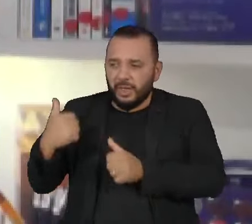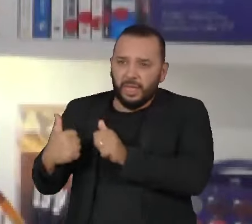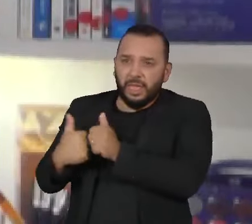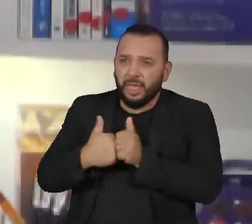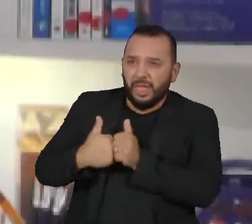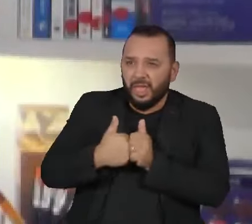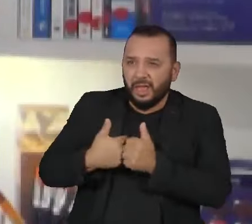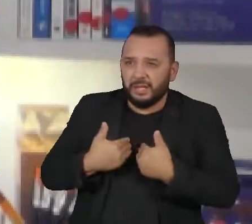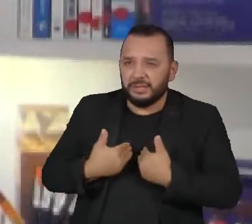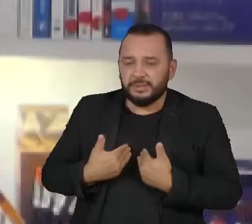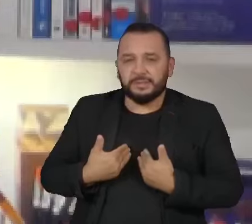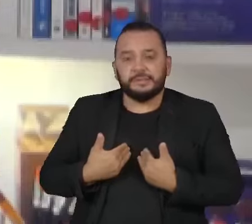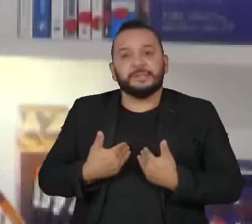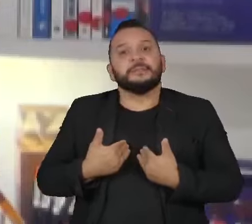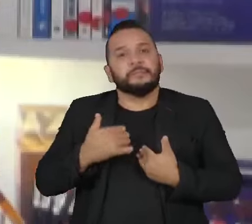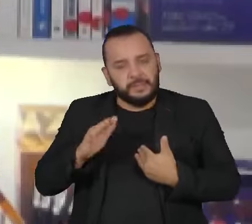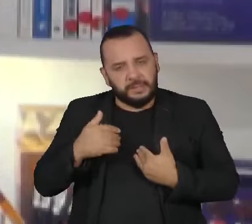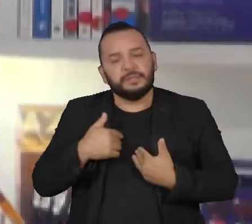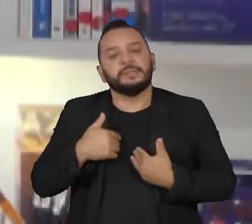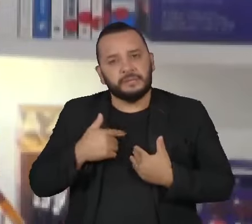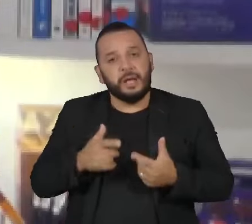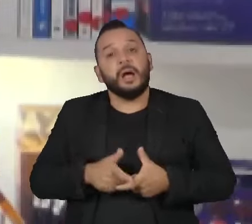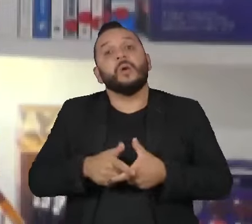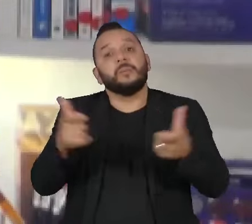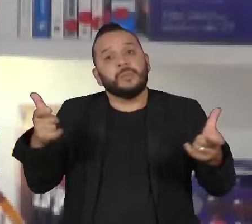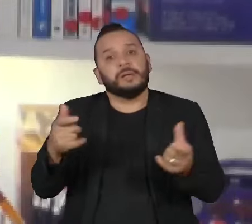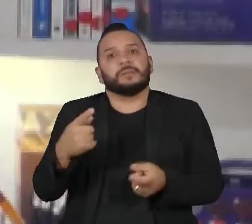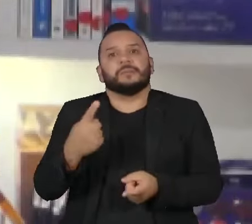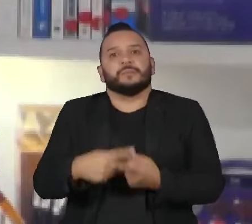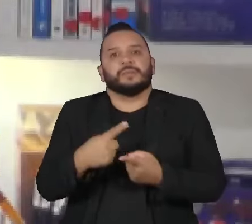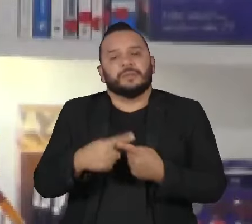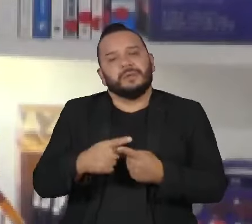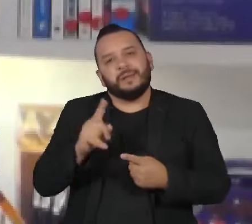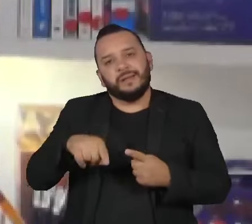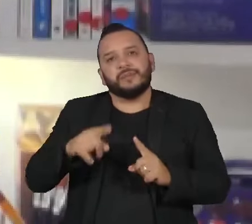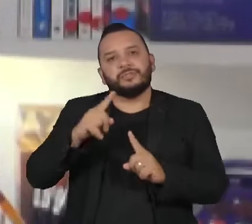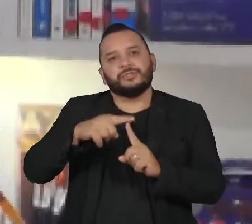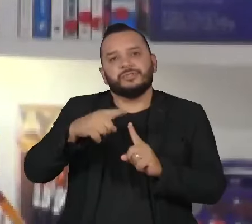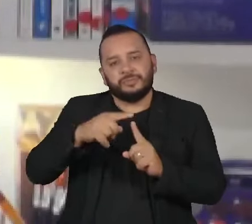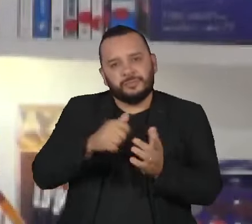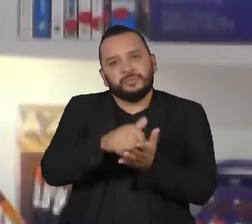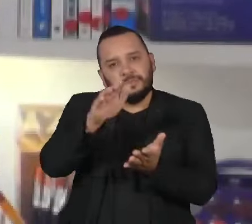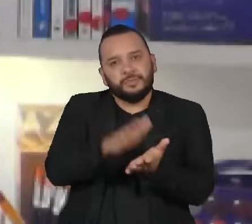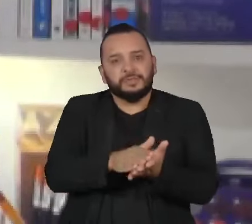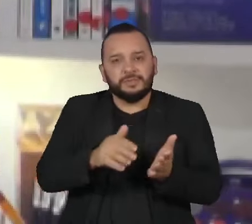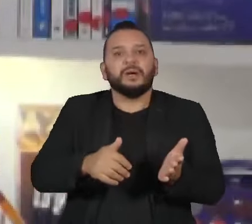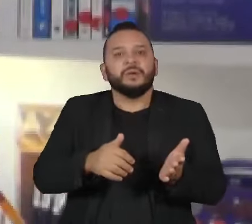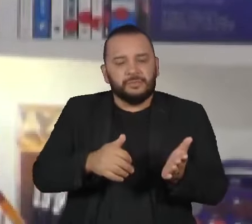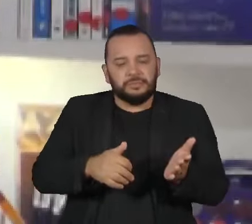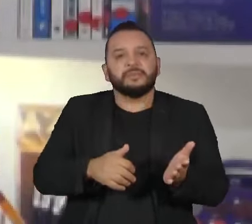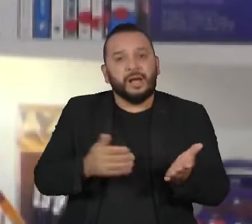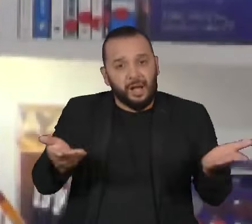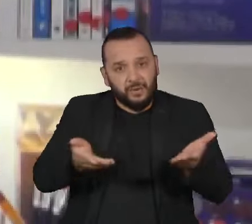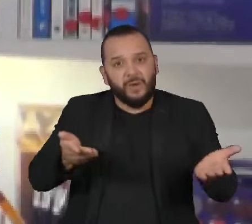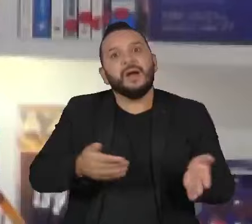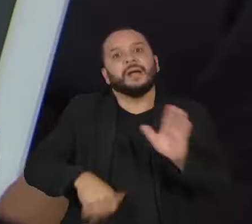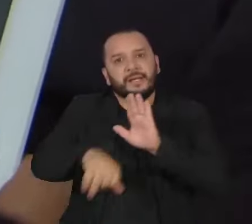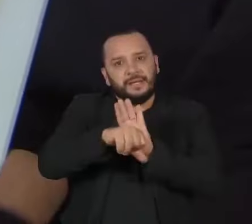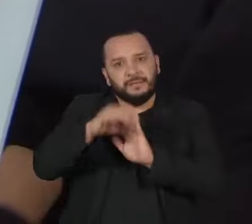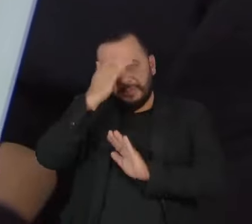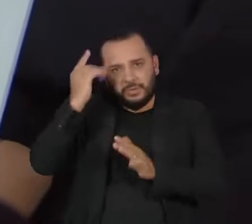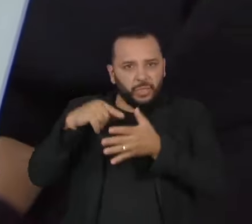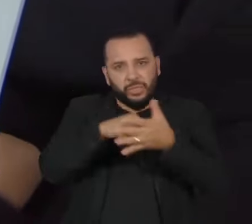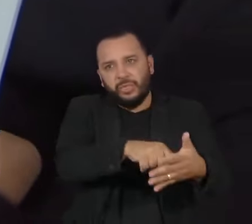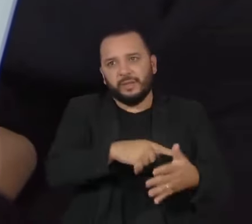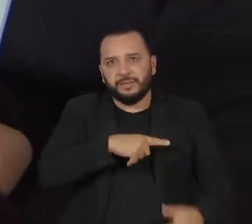aumento, acredito que sim, que seja em razão da tipificação penal e de providências que as pessoas agora tomem em razão disso.